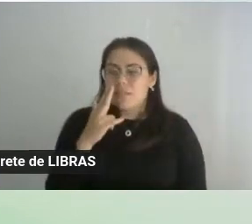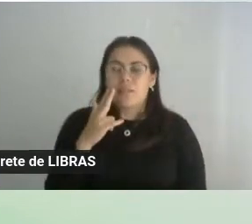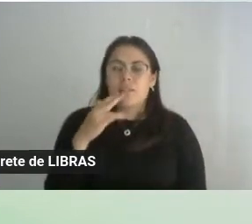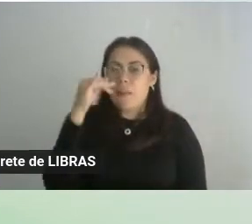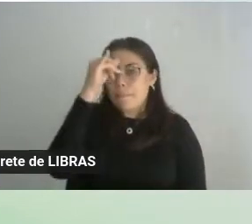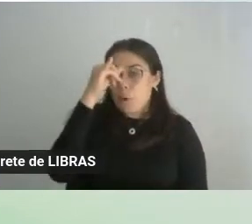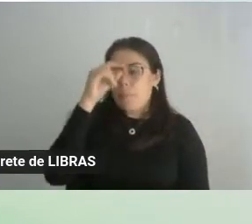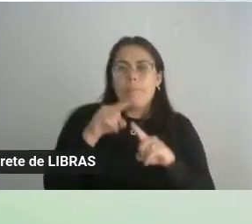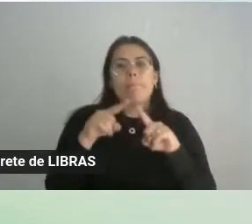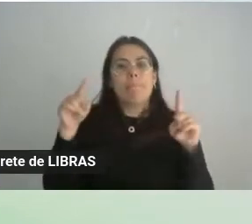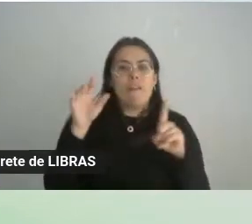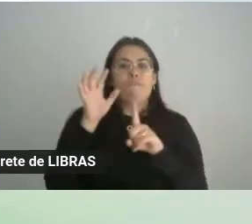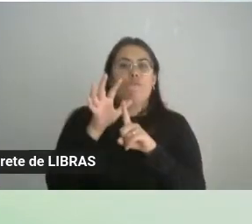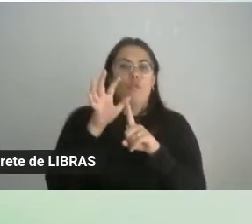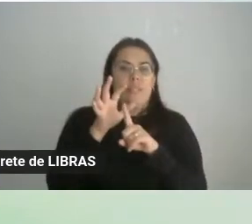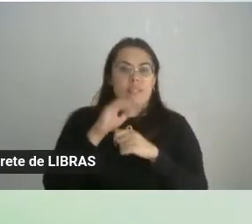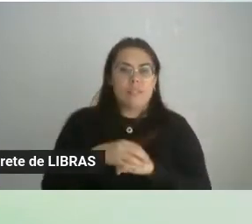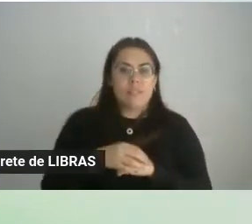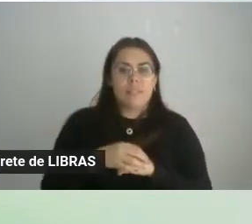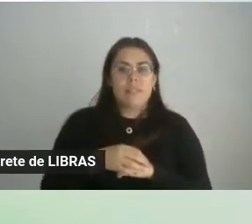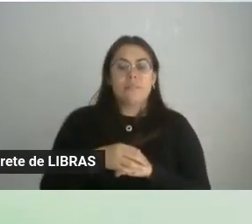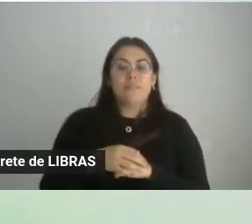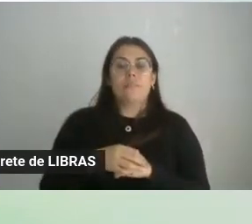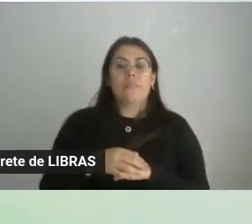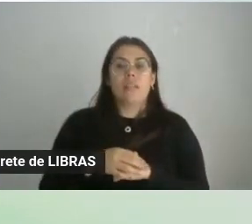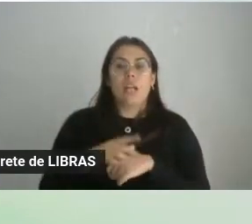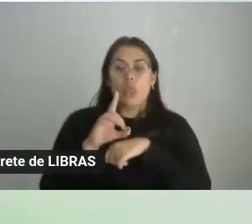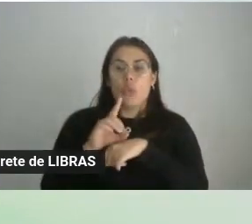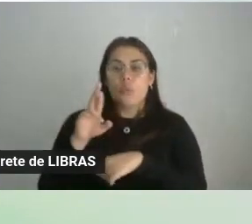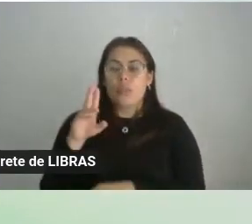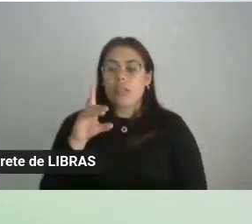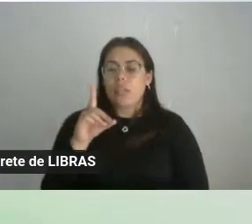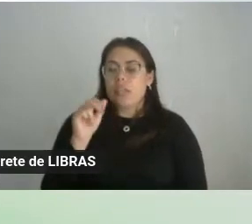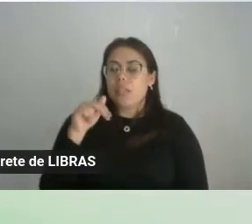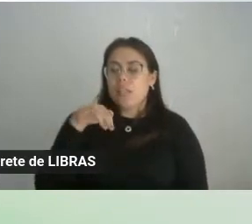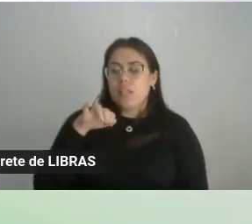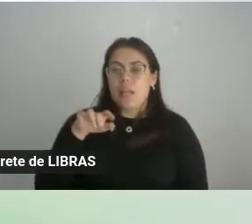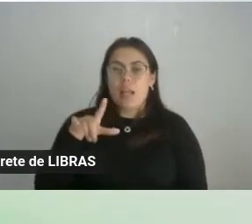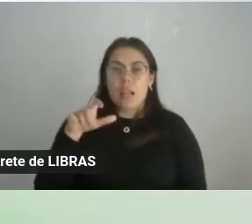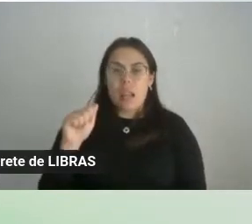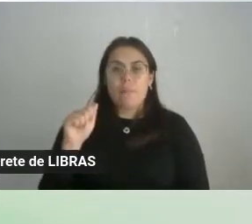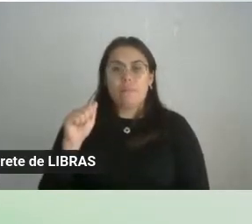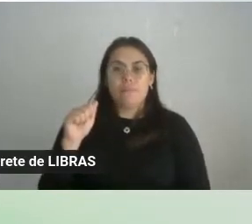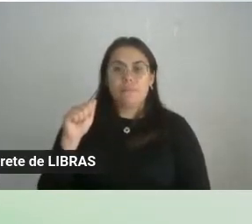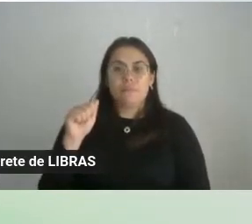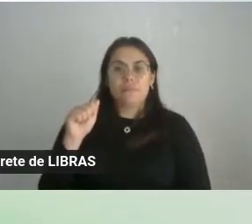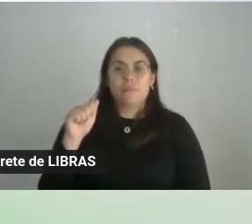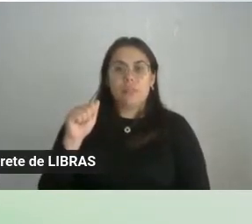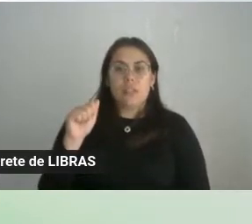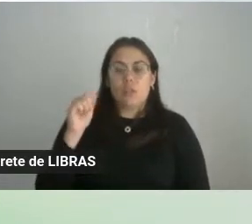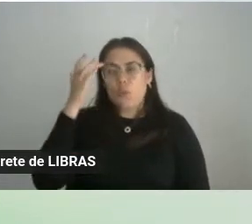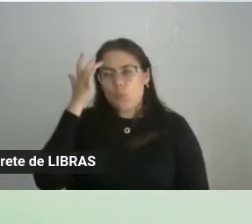grande. Porque, como, inclusive, a doutora Daniela fez menção antes, quando as crianças são muito novas, elas sequer percebem